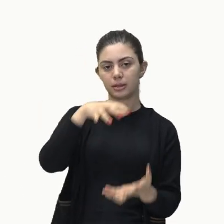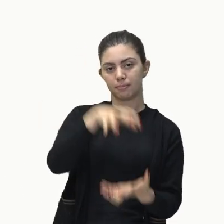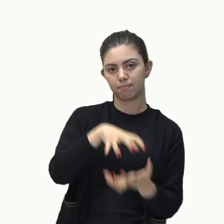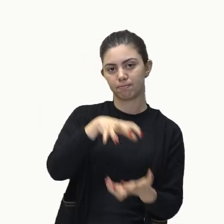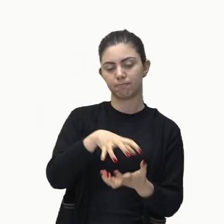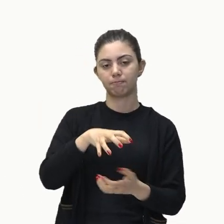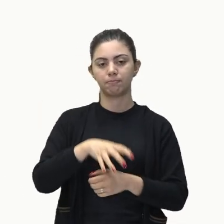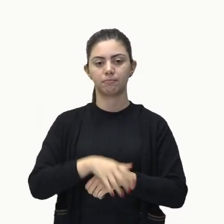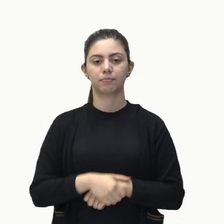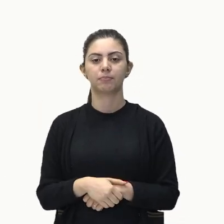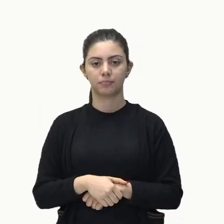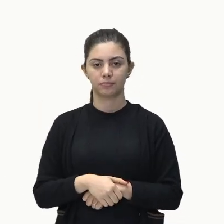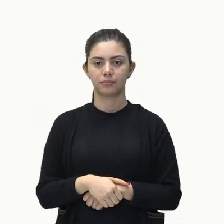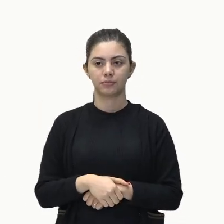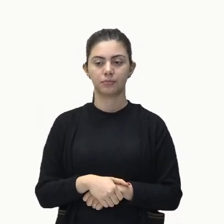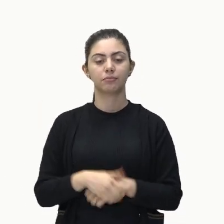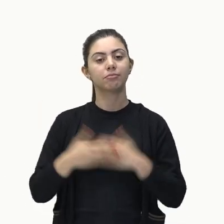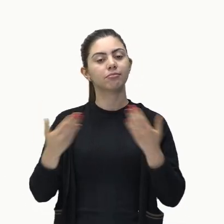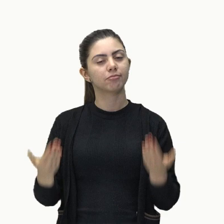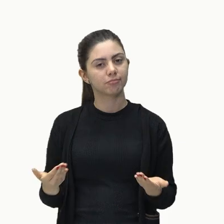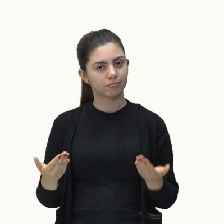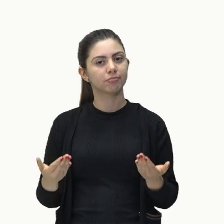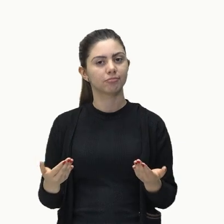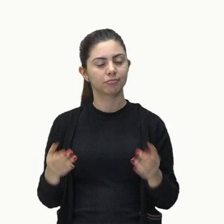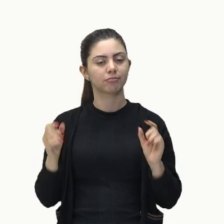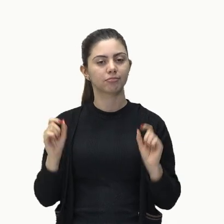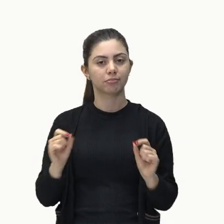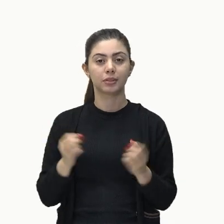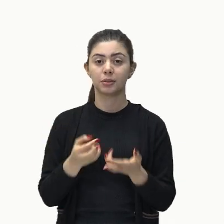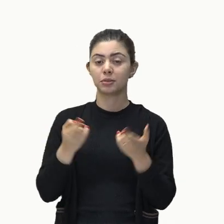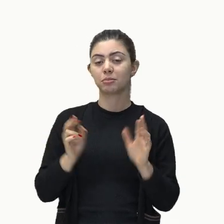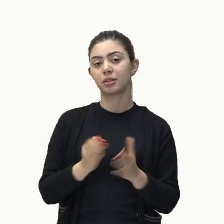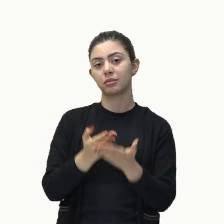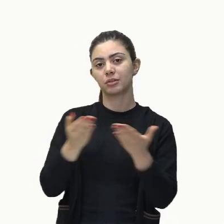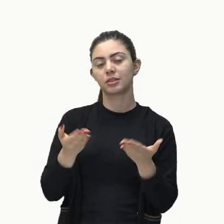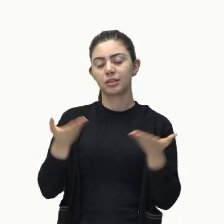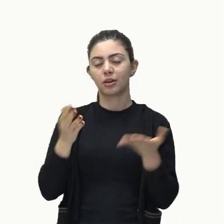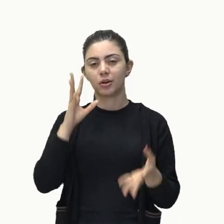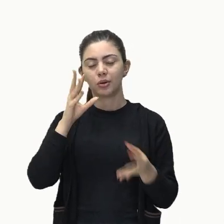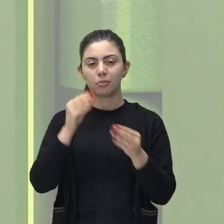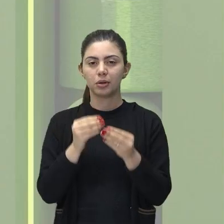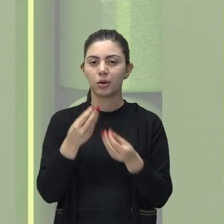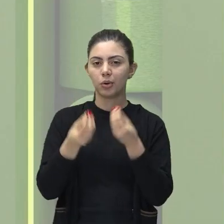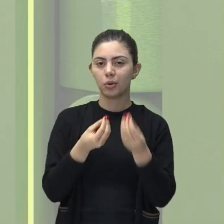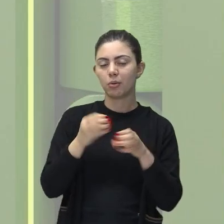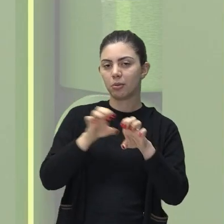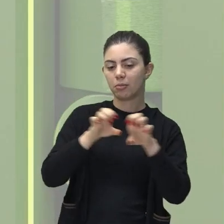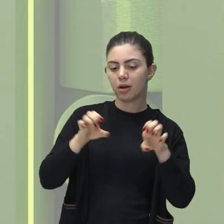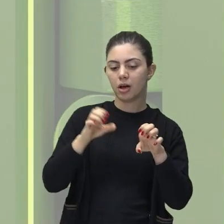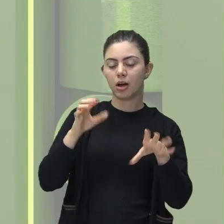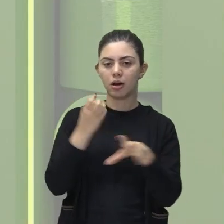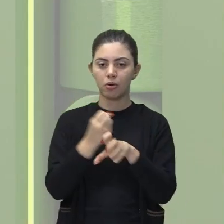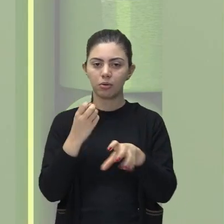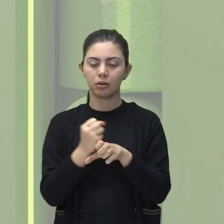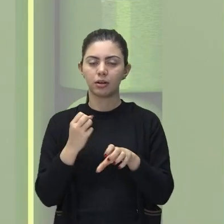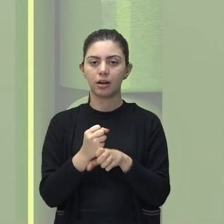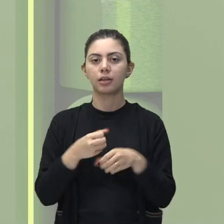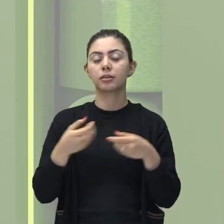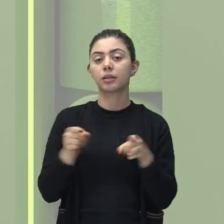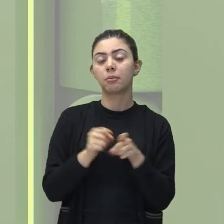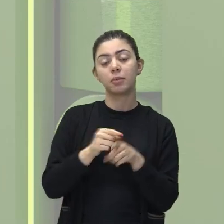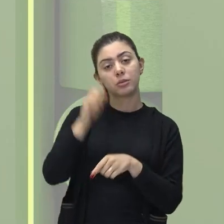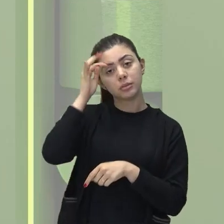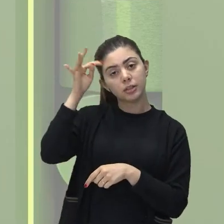caso. Então, pessoal, eu espero que vocês tenham entendido aí o cálculo da força de empuxo, tenham entendido os